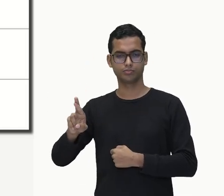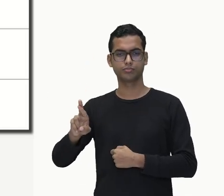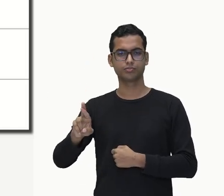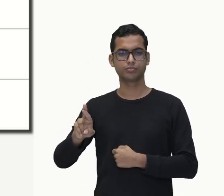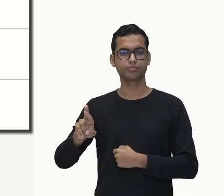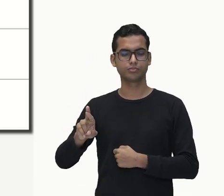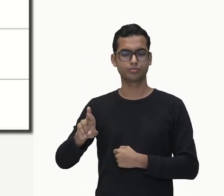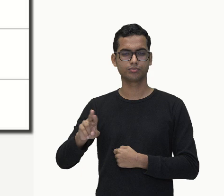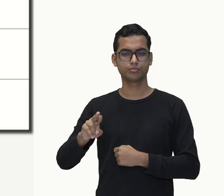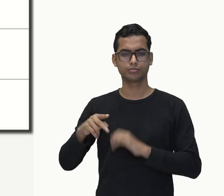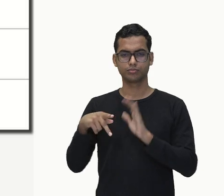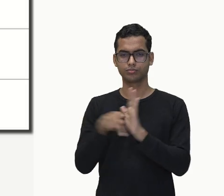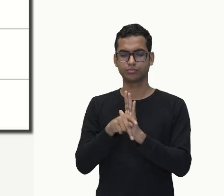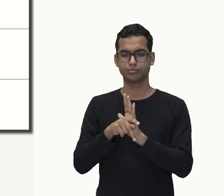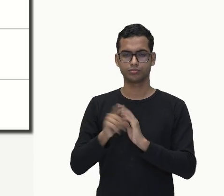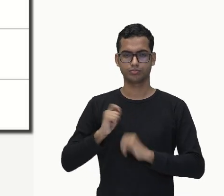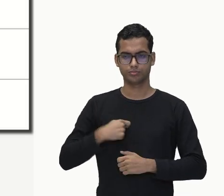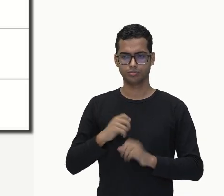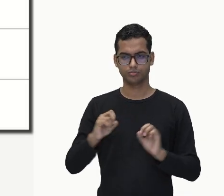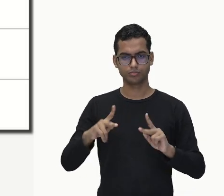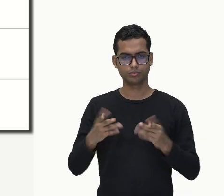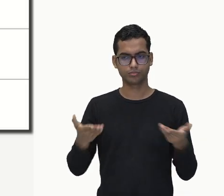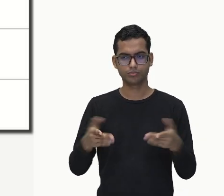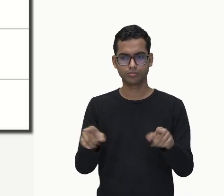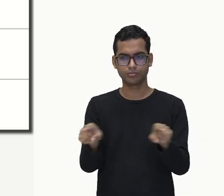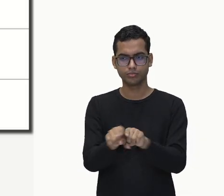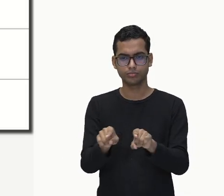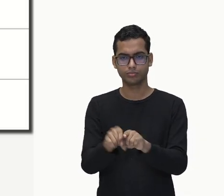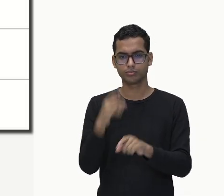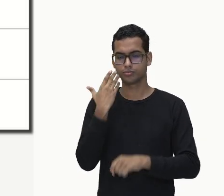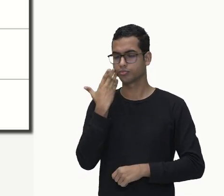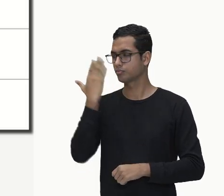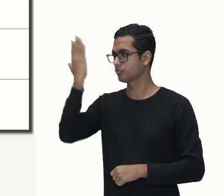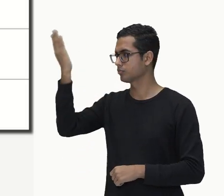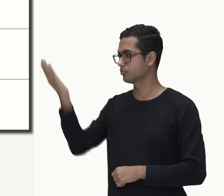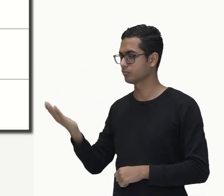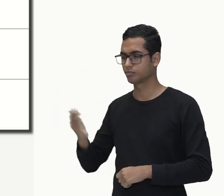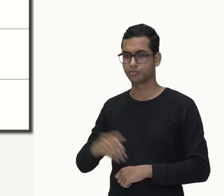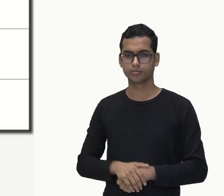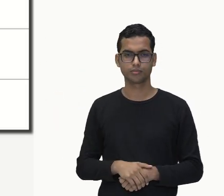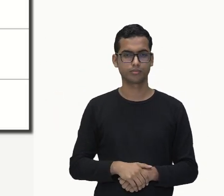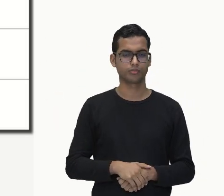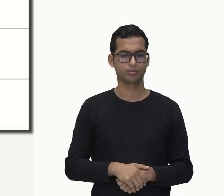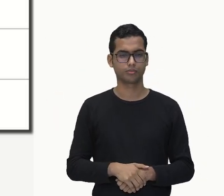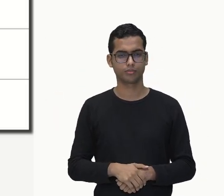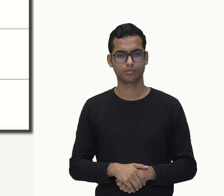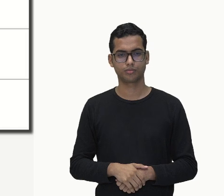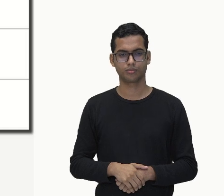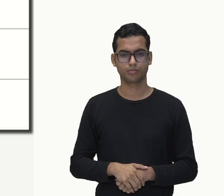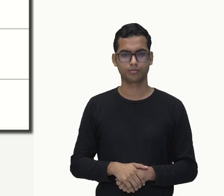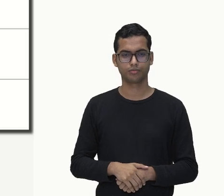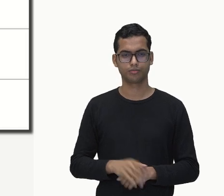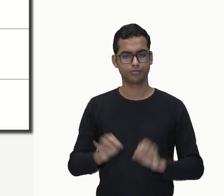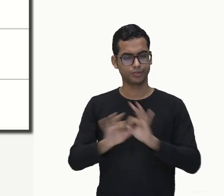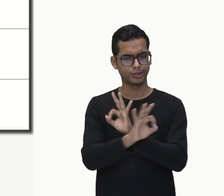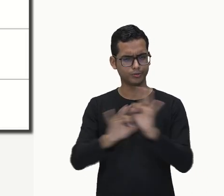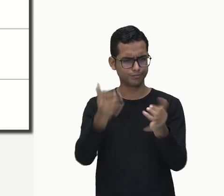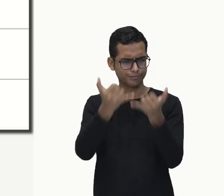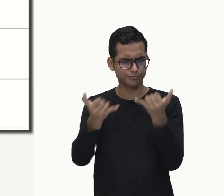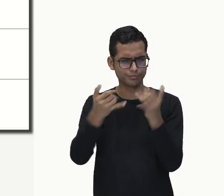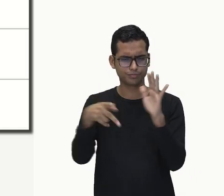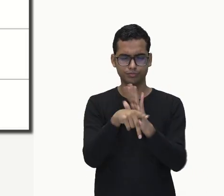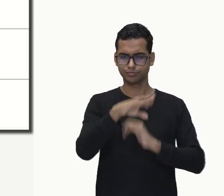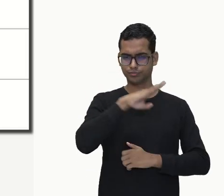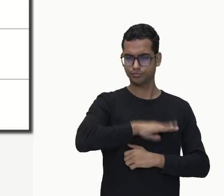língua espanhola, ok? O verbo ser na língua espanhola. Muy bien! Muito parecido com o português, né,